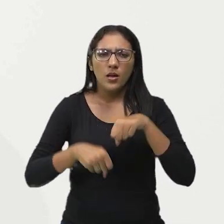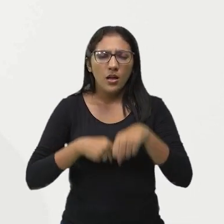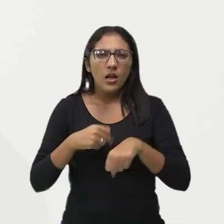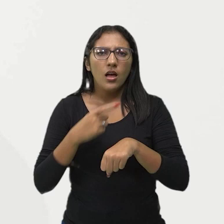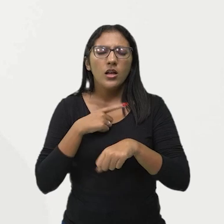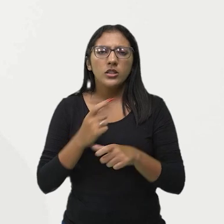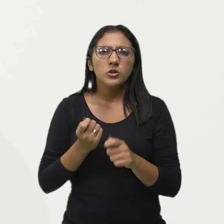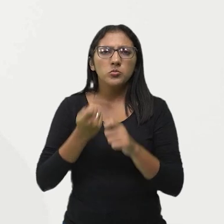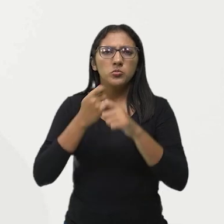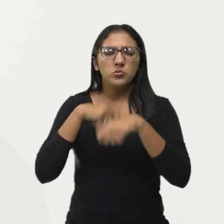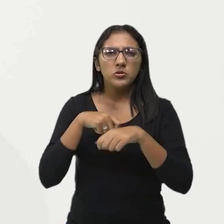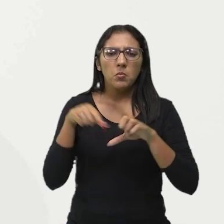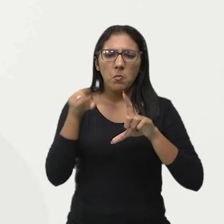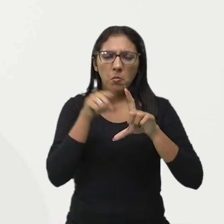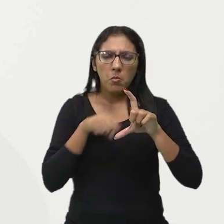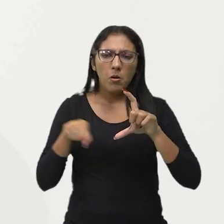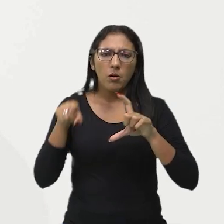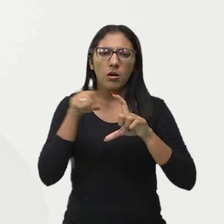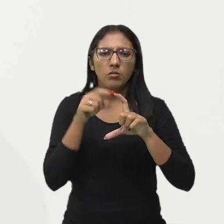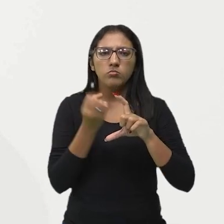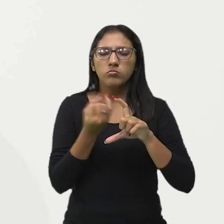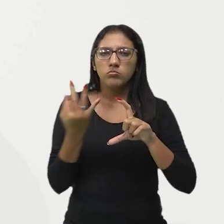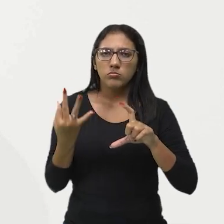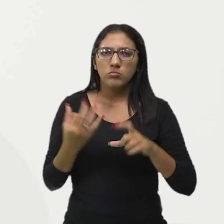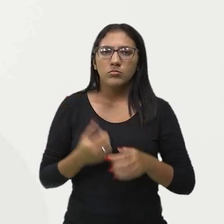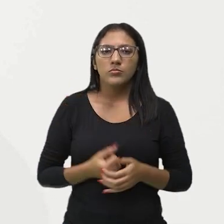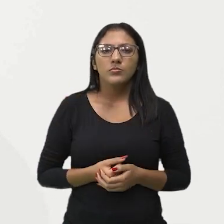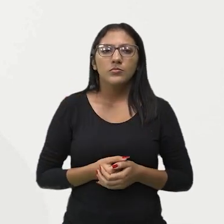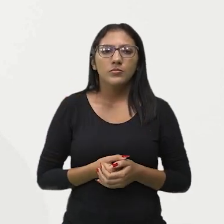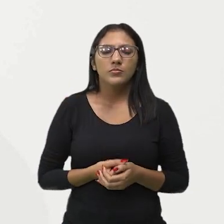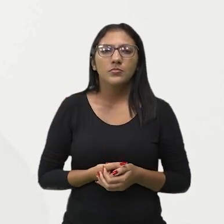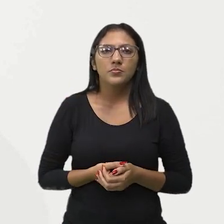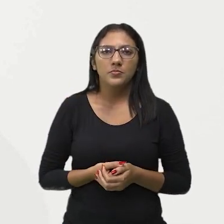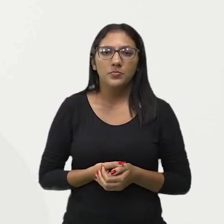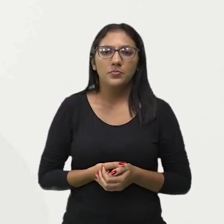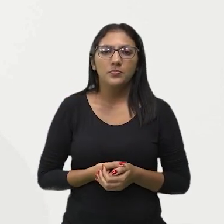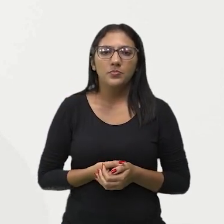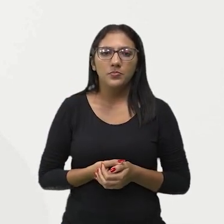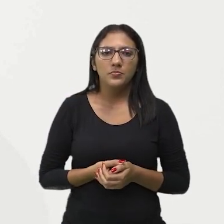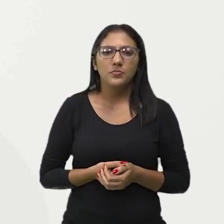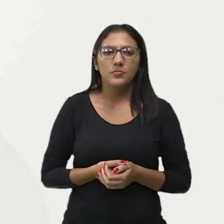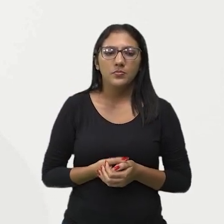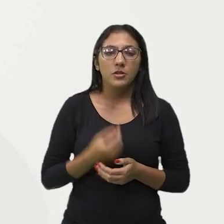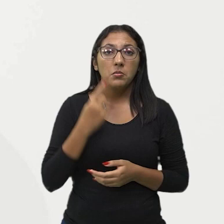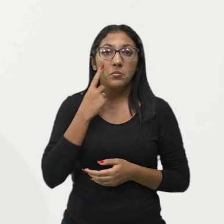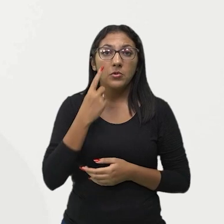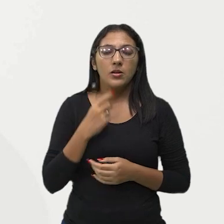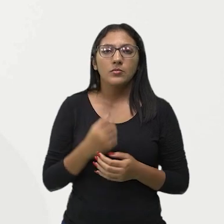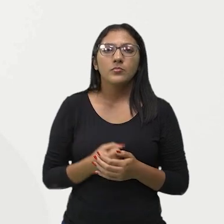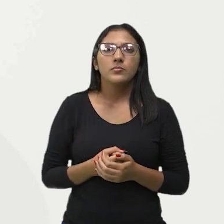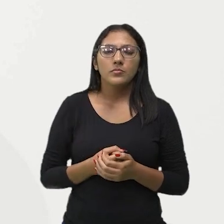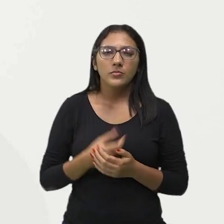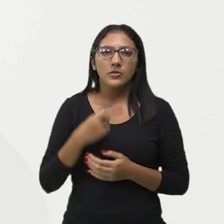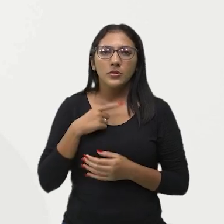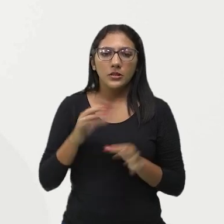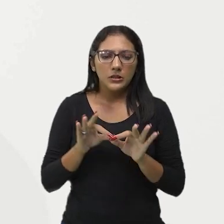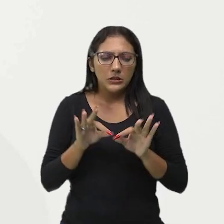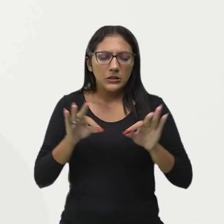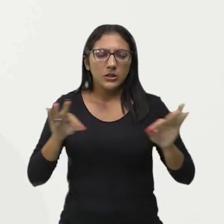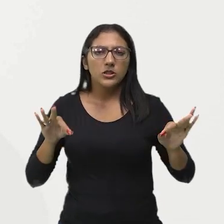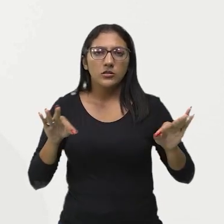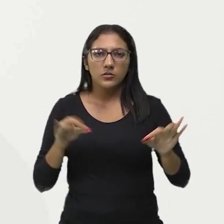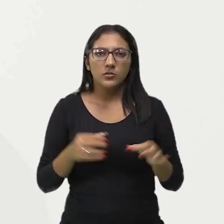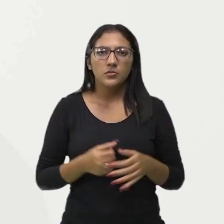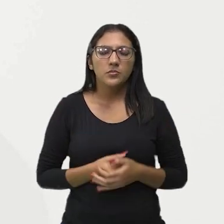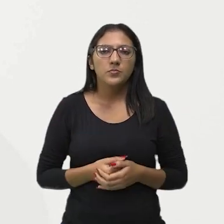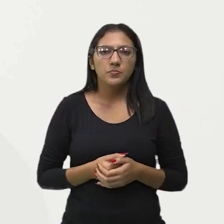Pela roda da frente para percorrer essa distância. Pergunta, quantas voltas completas foram dadas pela roda da